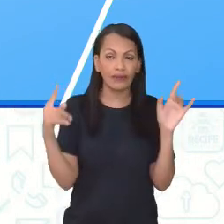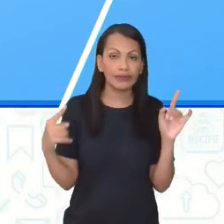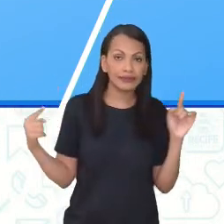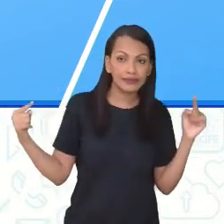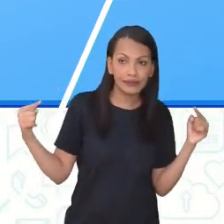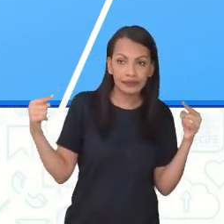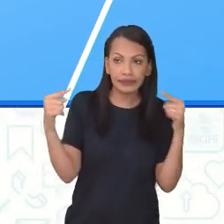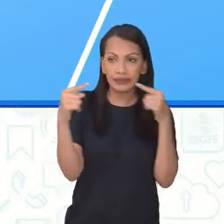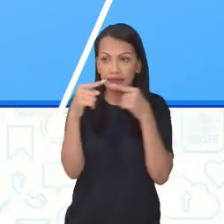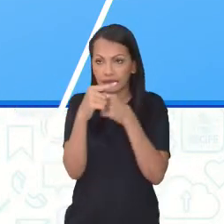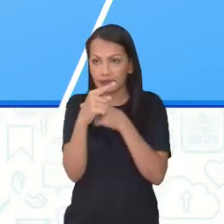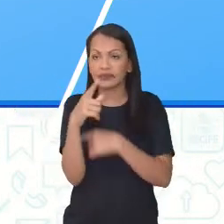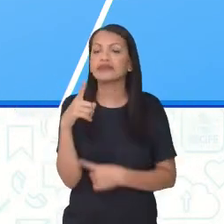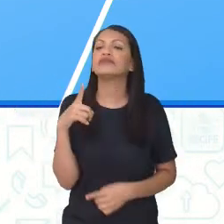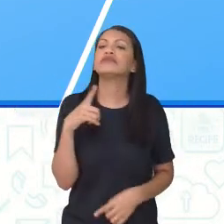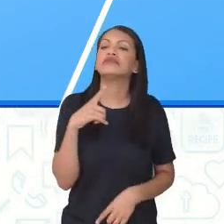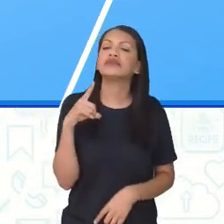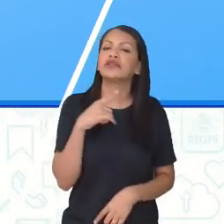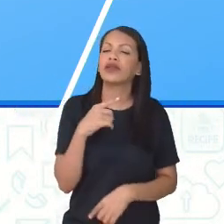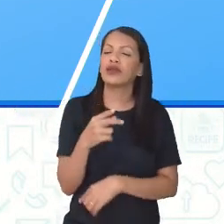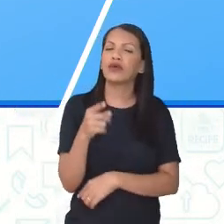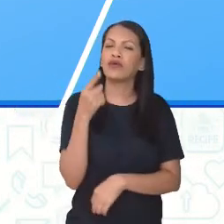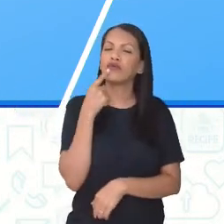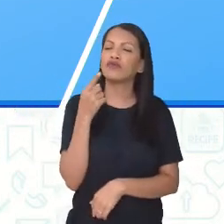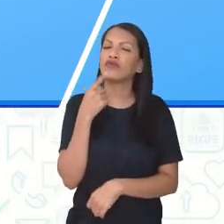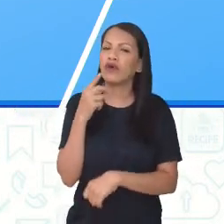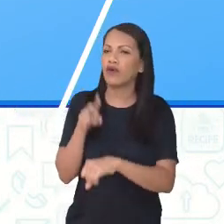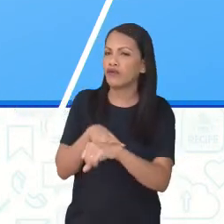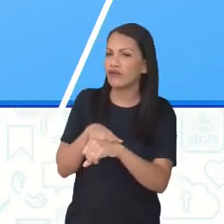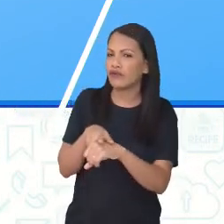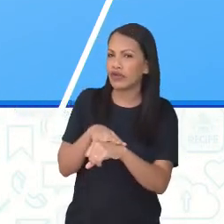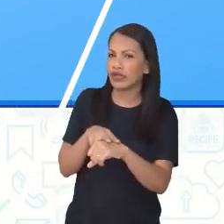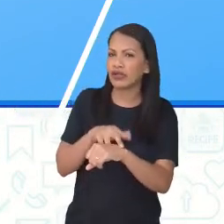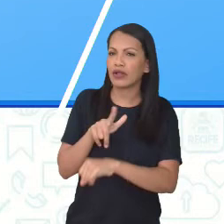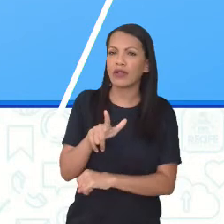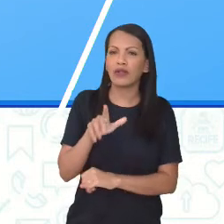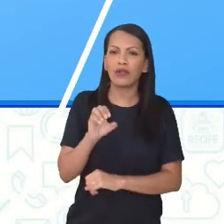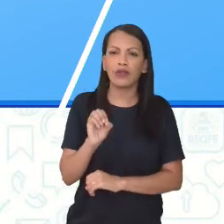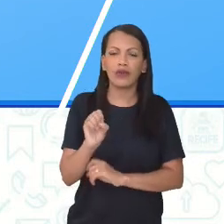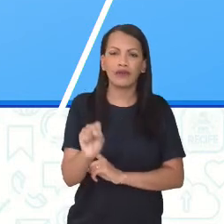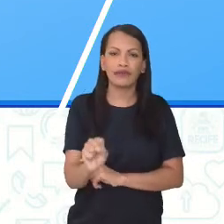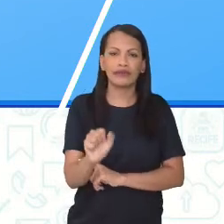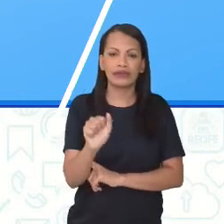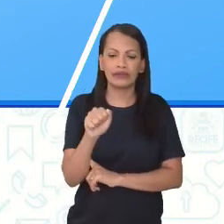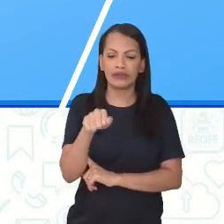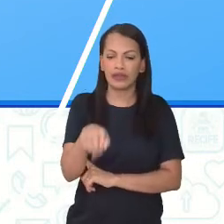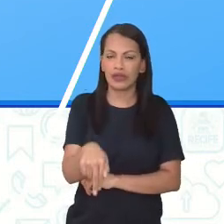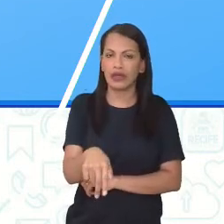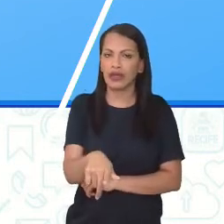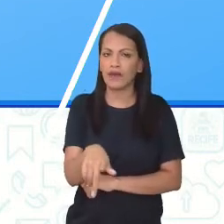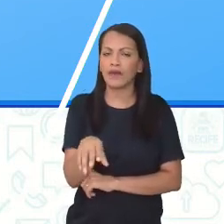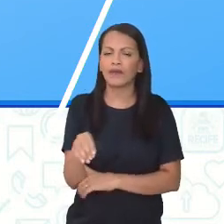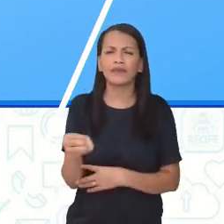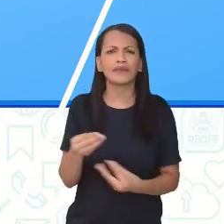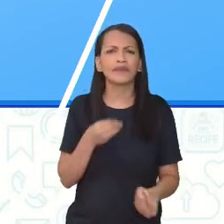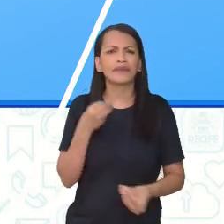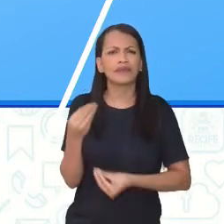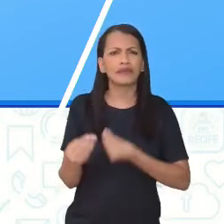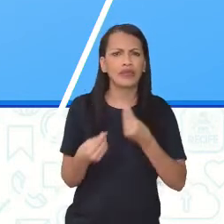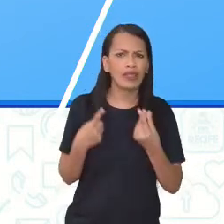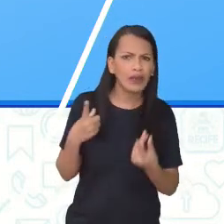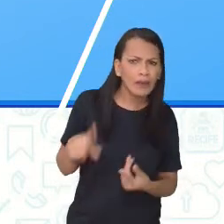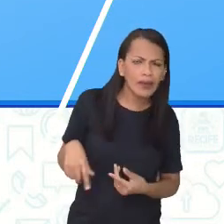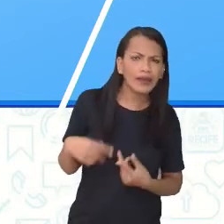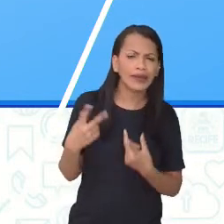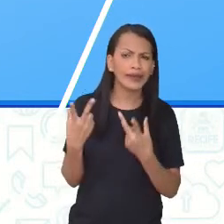um quadrilátero verdinho aí, losango. Como é esse quadrilátero? Igual